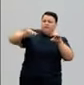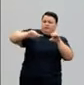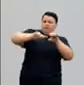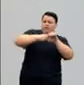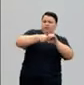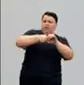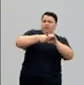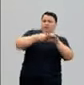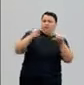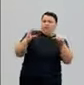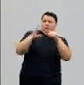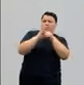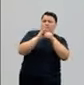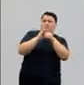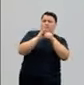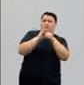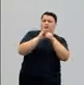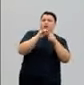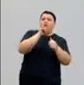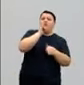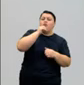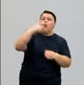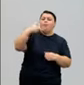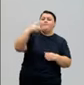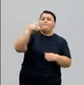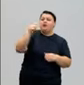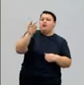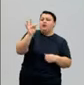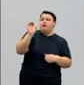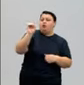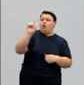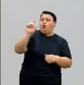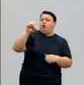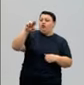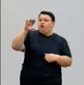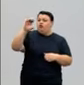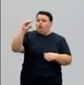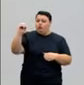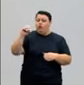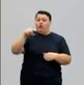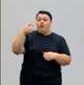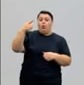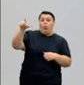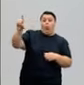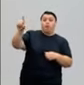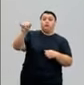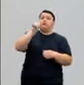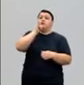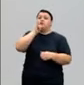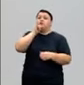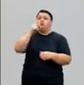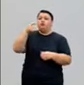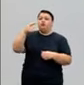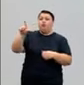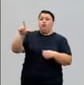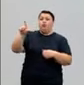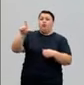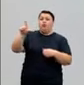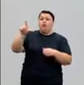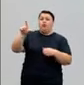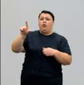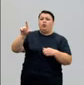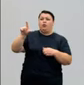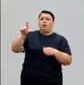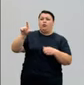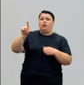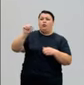de um patógeno. Aqui nós temos outro exemplo de um anticorpo e o antígeno. O antígeno